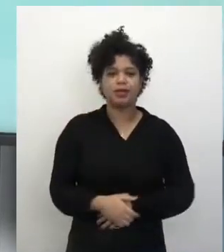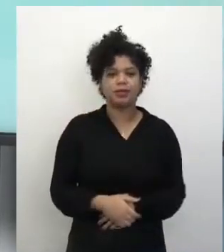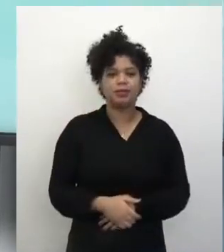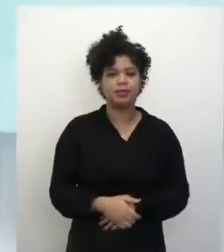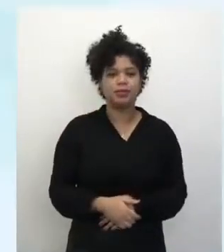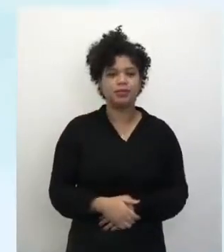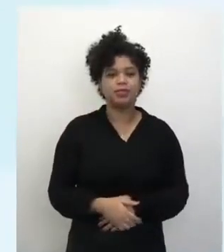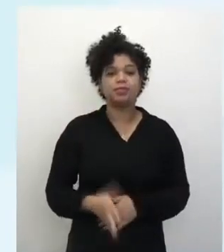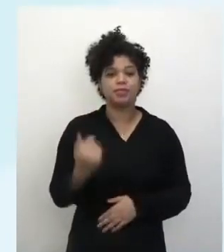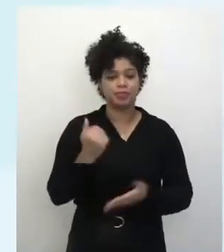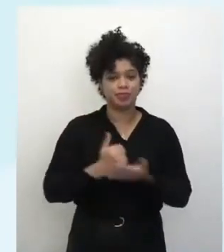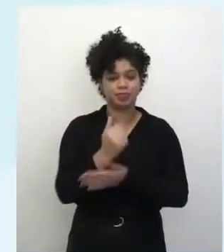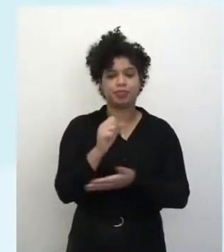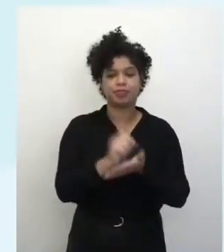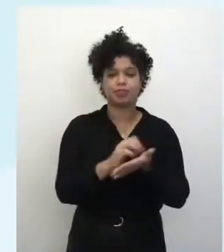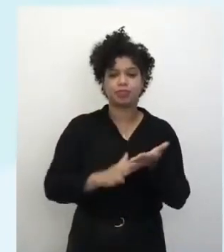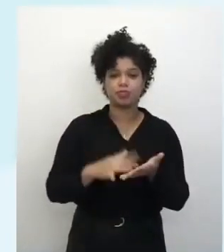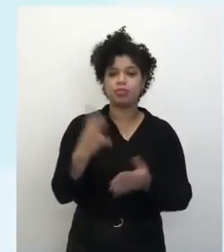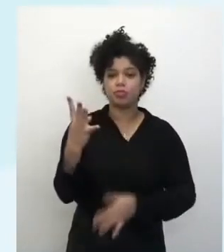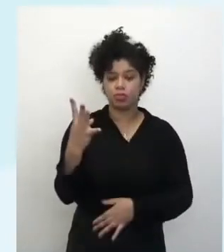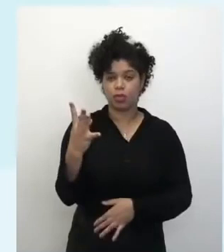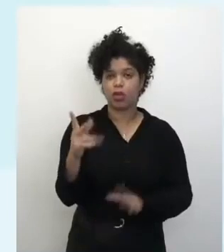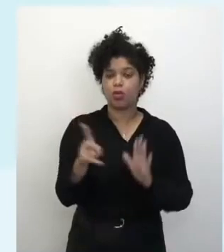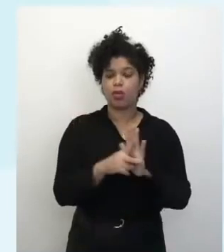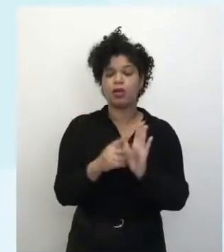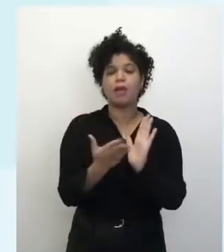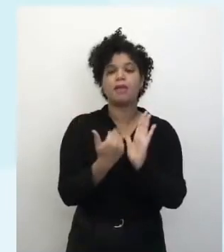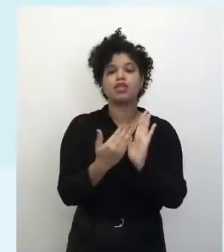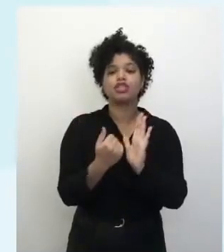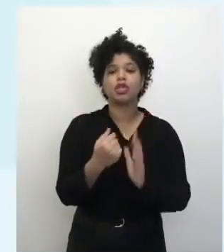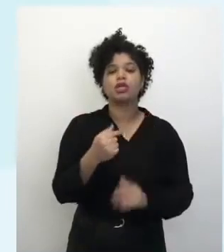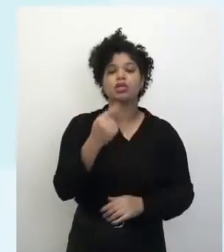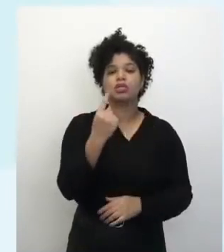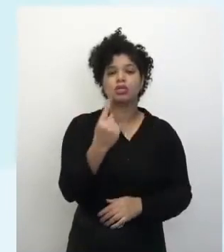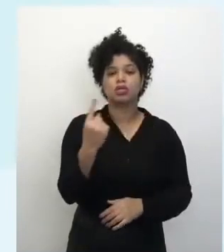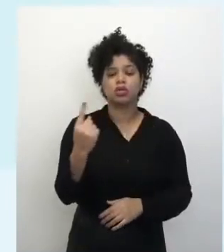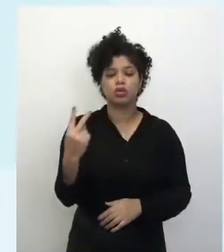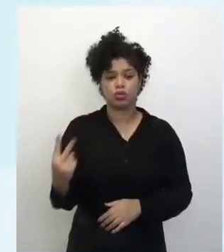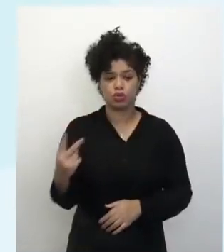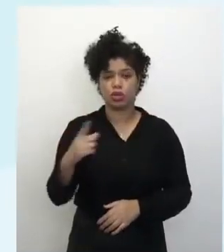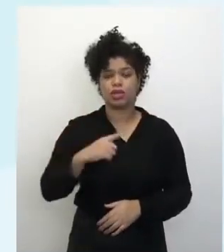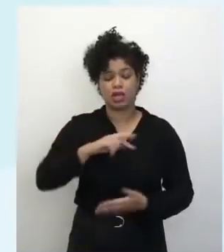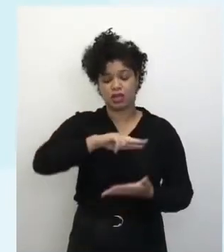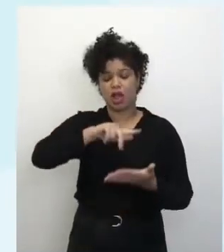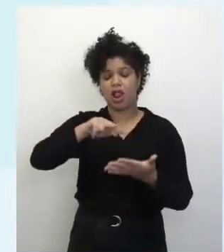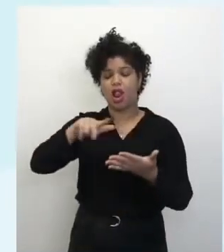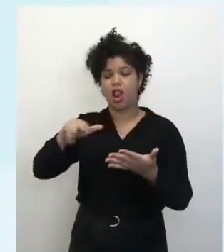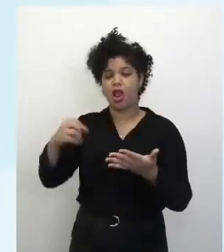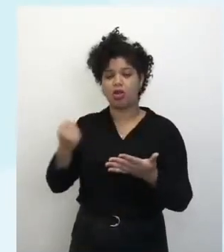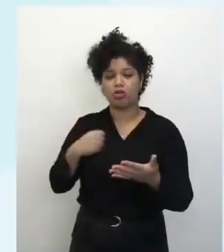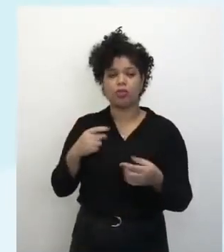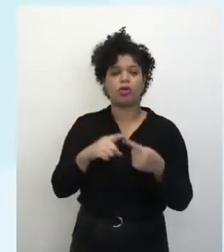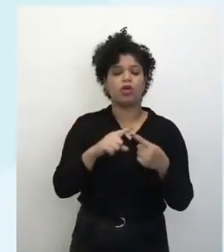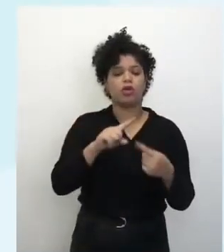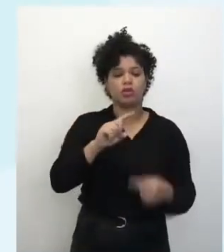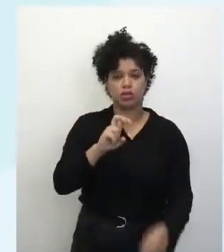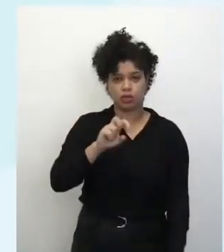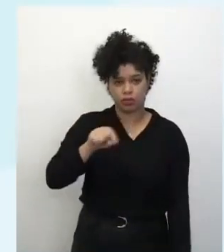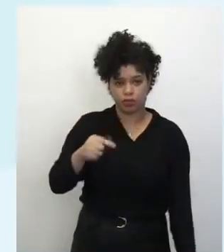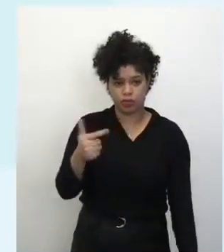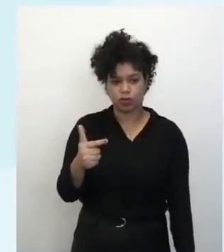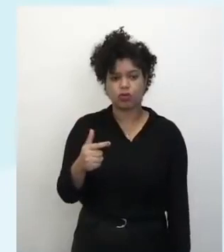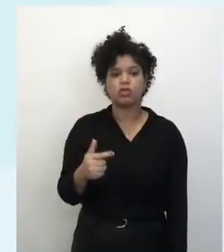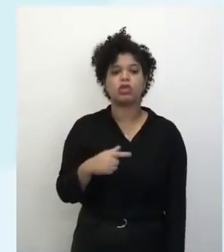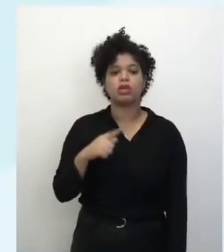Vamos começar com a atividade 4 adaptada lá da página 112. A gente tem aí diversos números. Então tem 5,2,